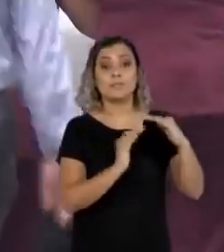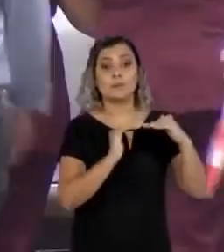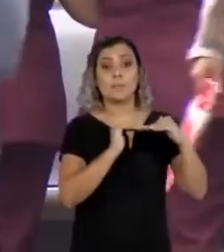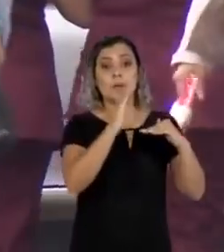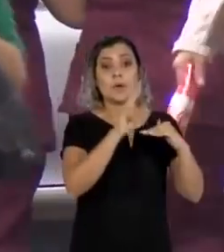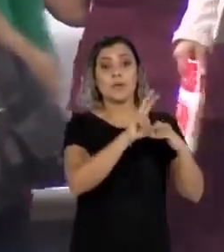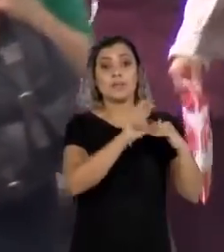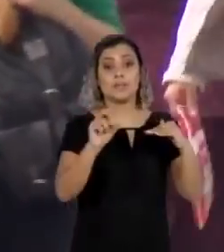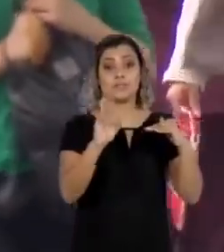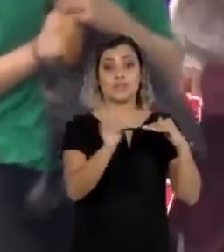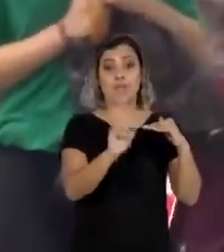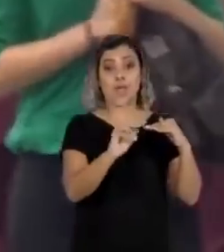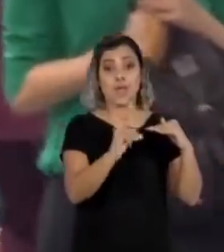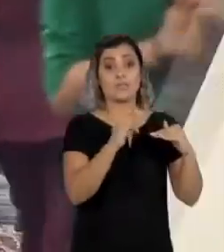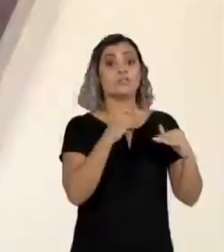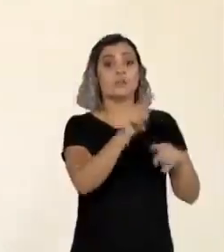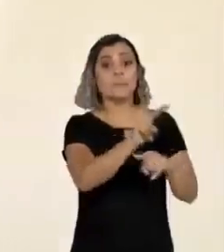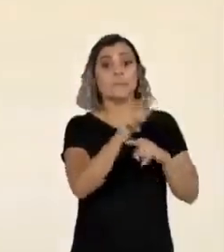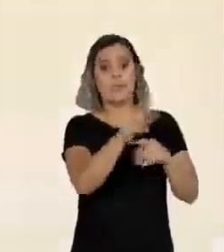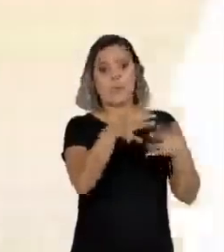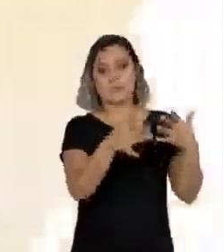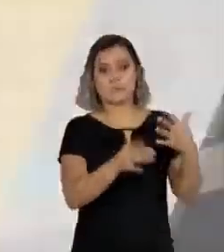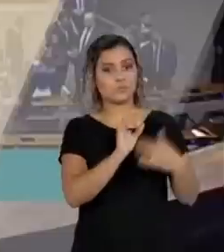que R$ 500 por mês.